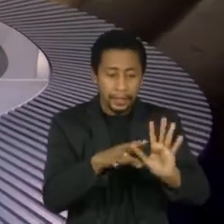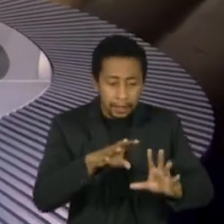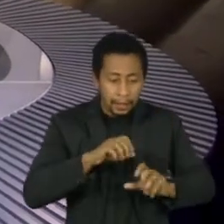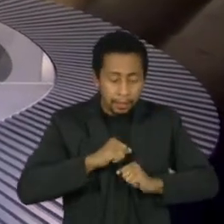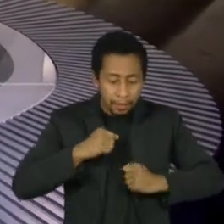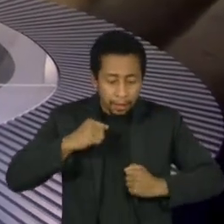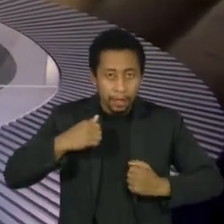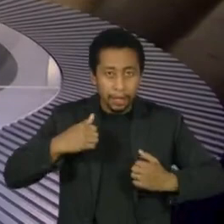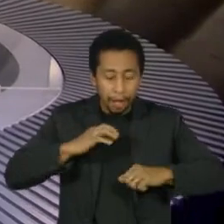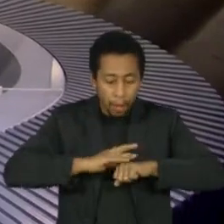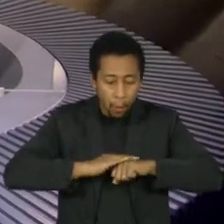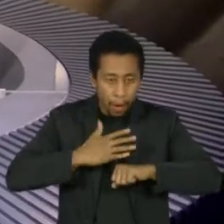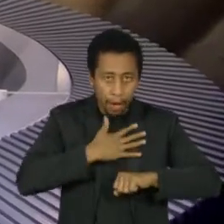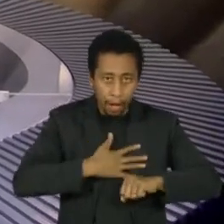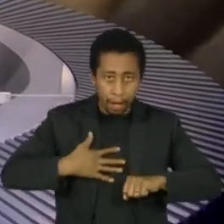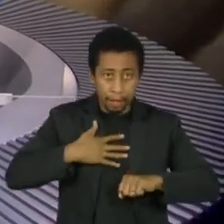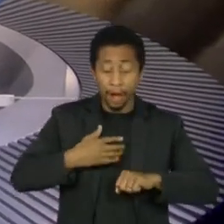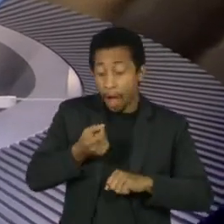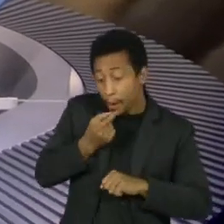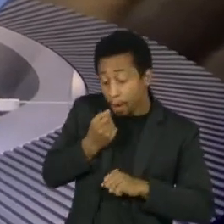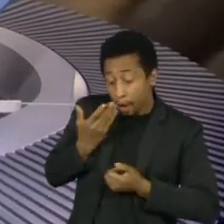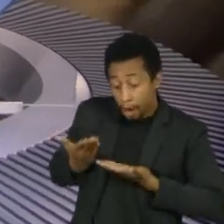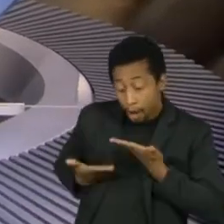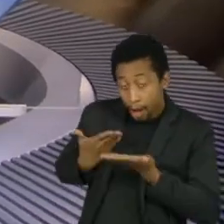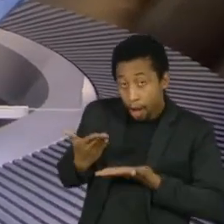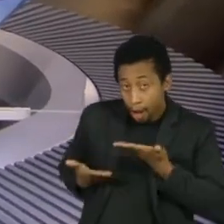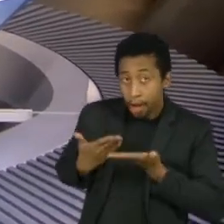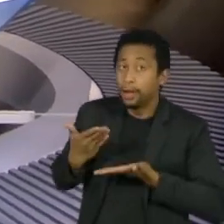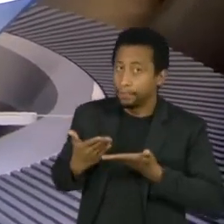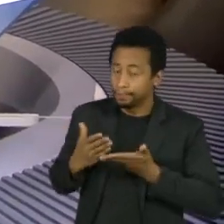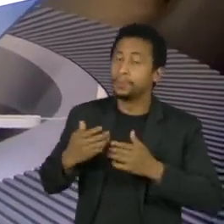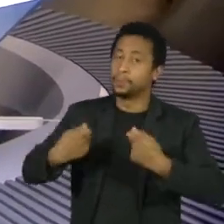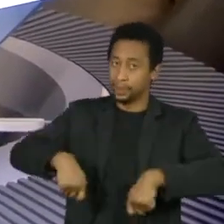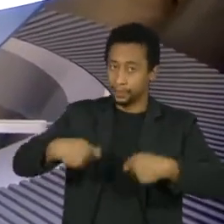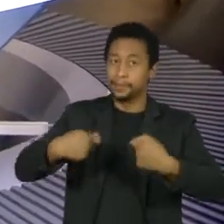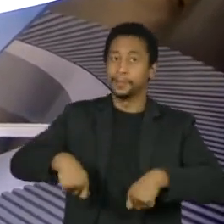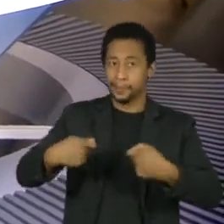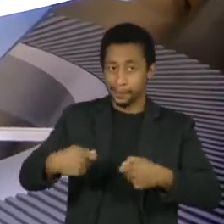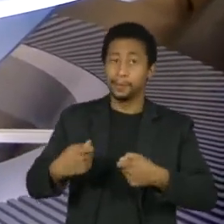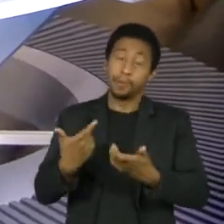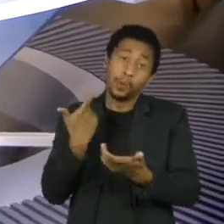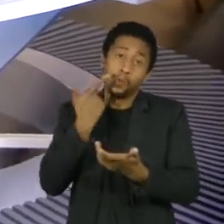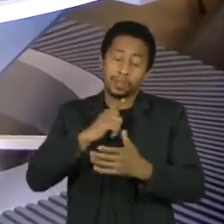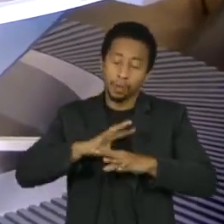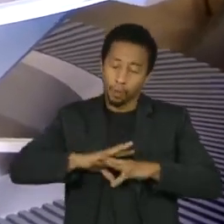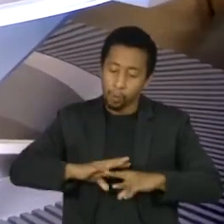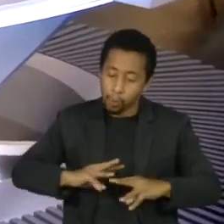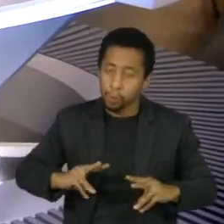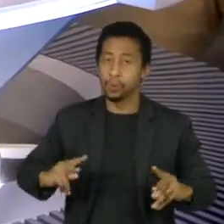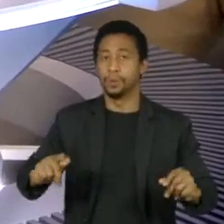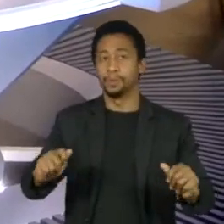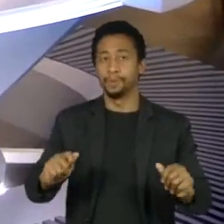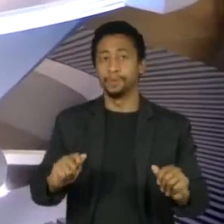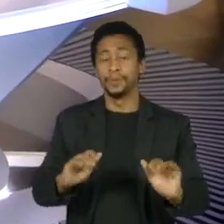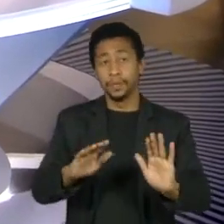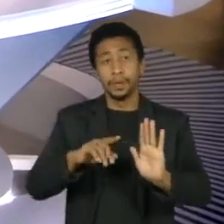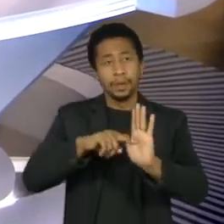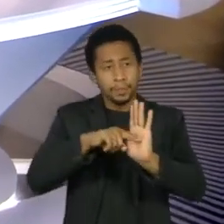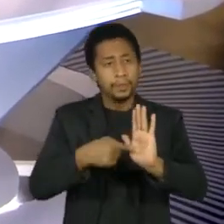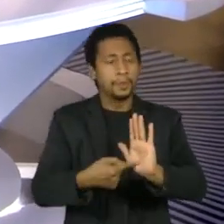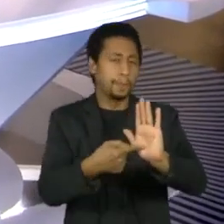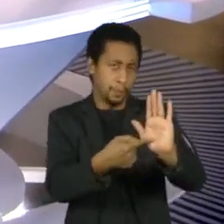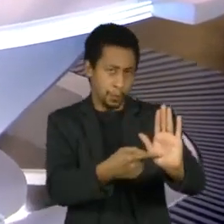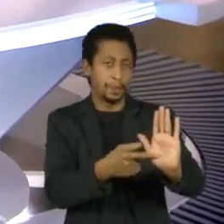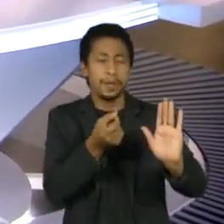vem aumentando no mundo. O uso racional de antibióticos é fundamental para a resposta ao tratamento. Prescrição